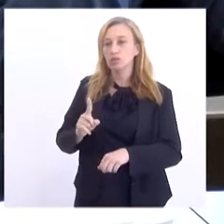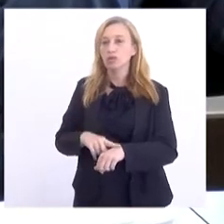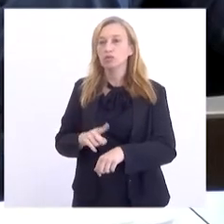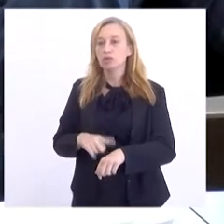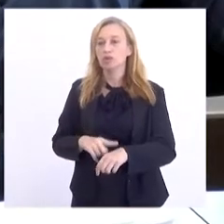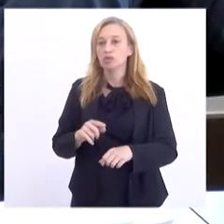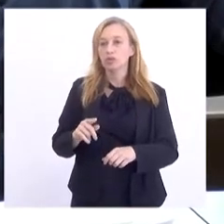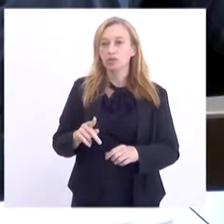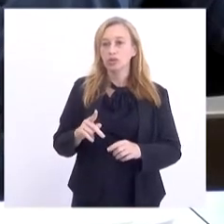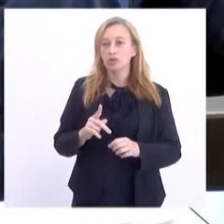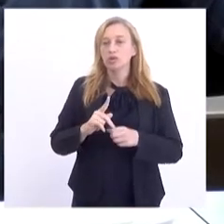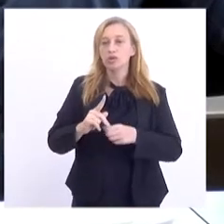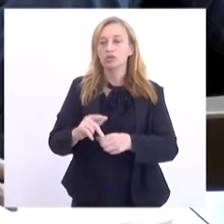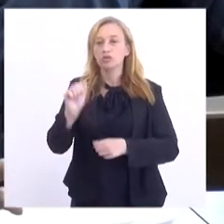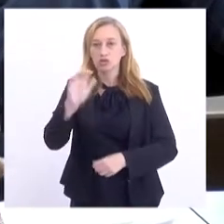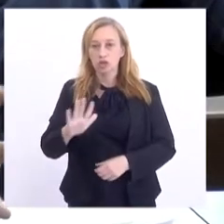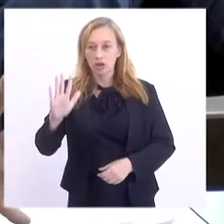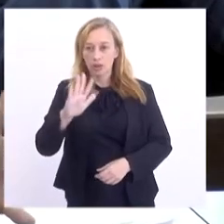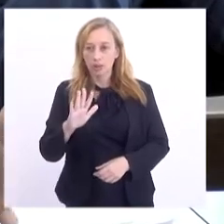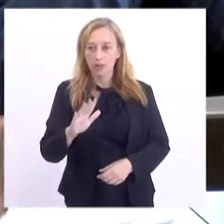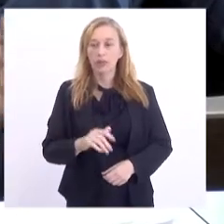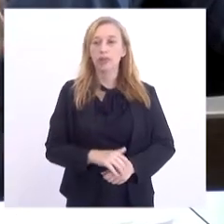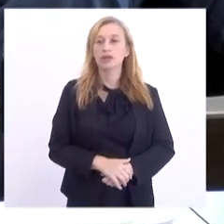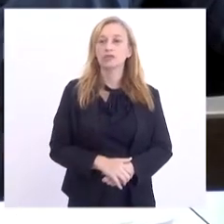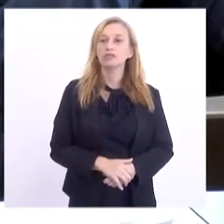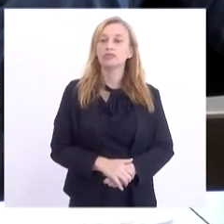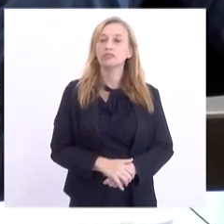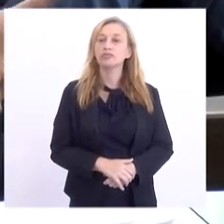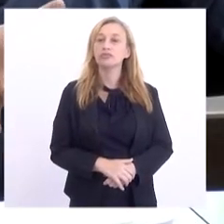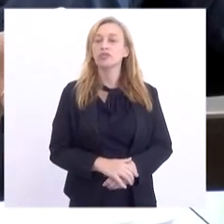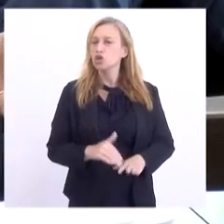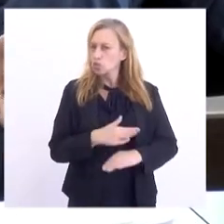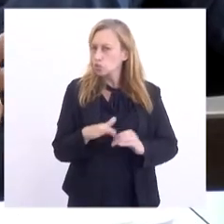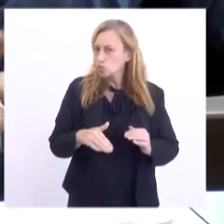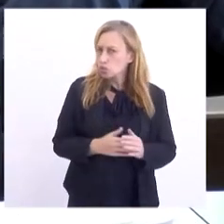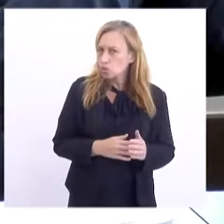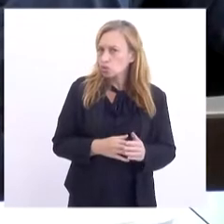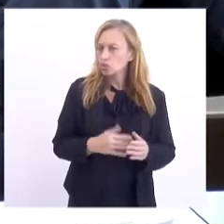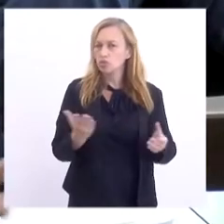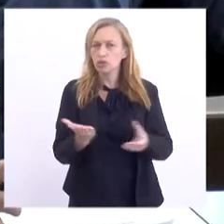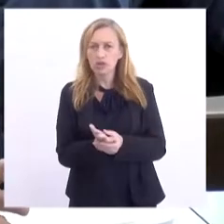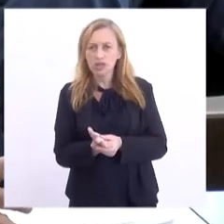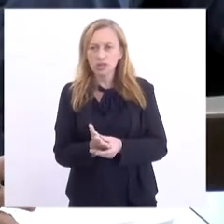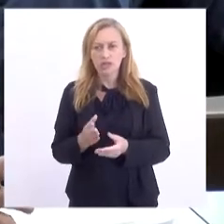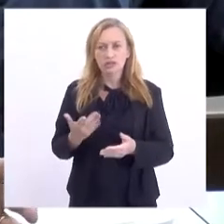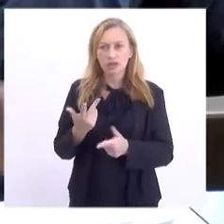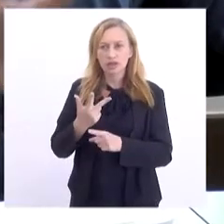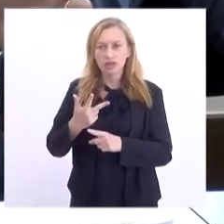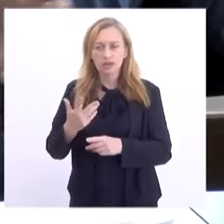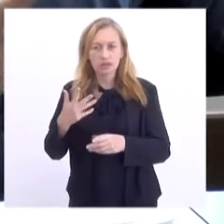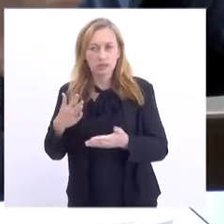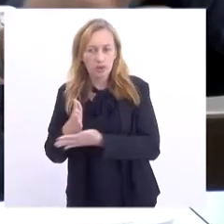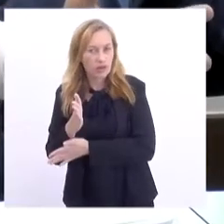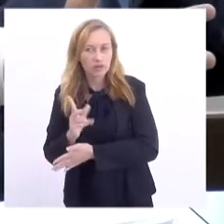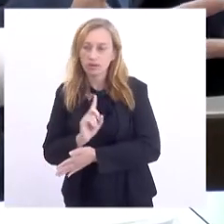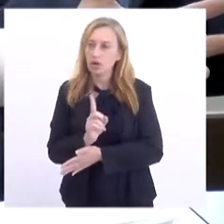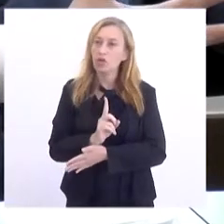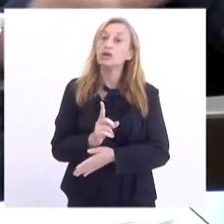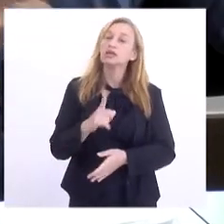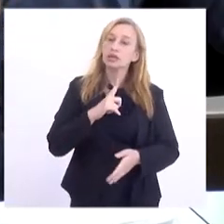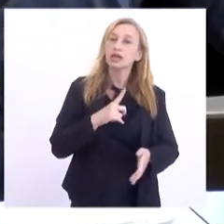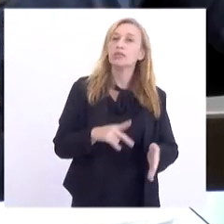procurador-geral então a esta diretiva a São todos os processos que vão passar não necessariamente a